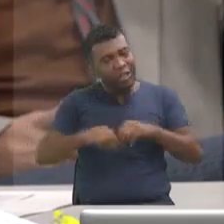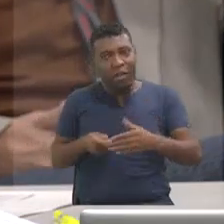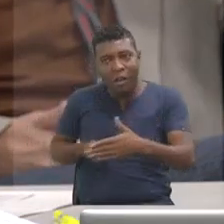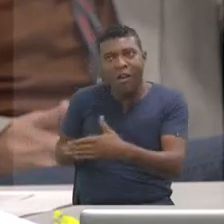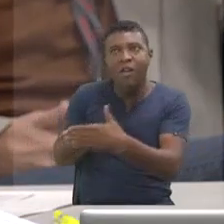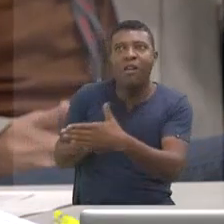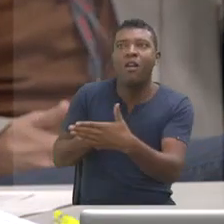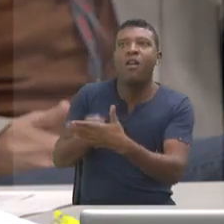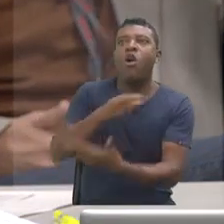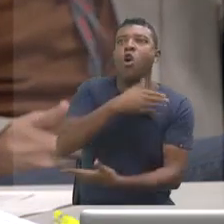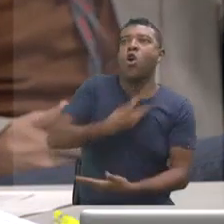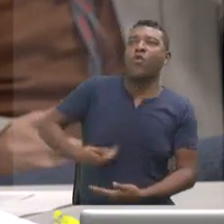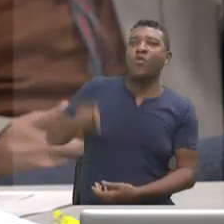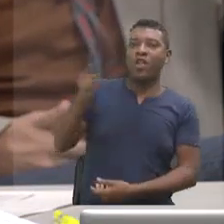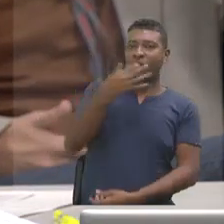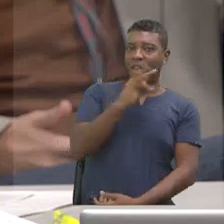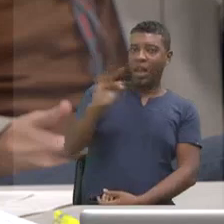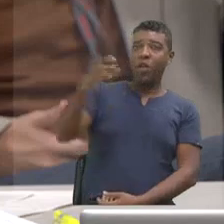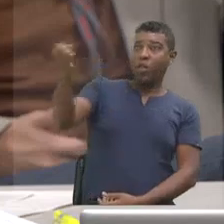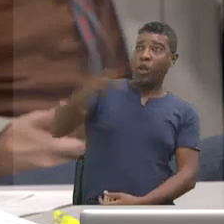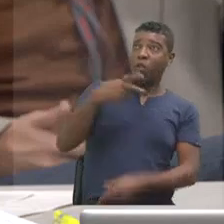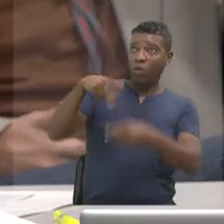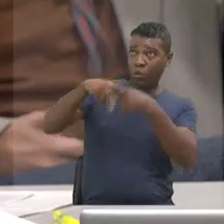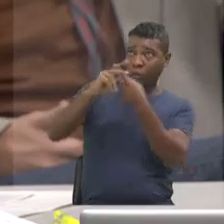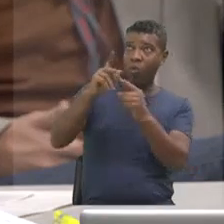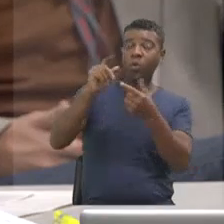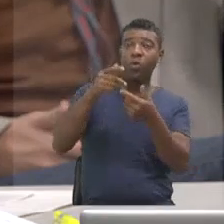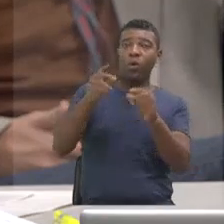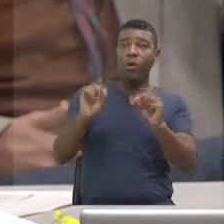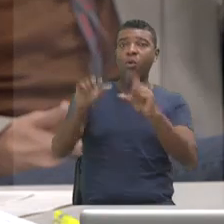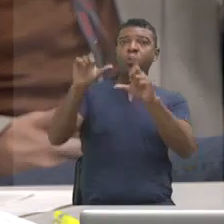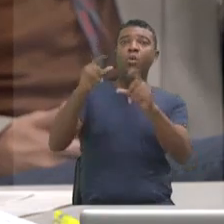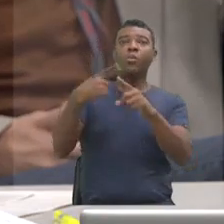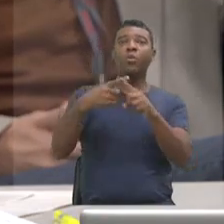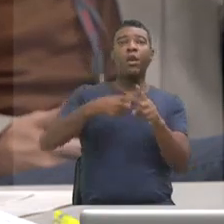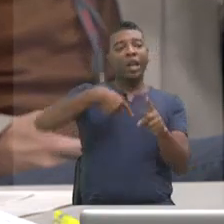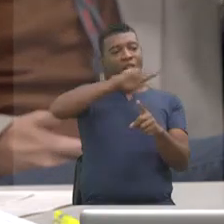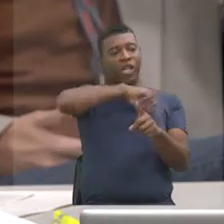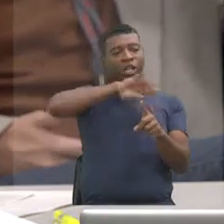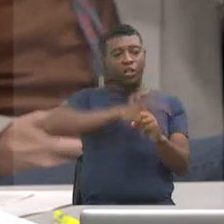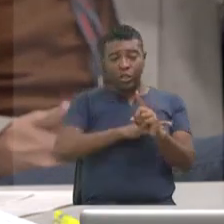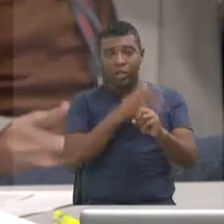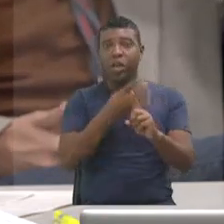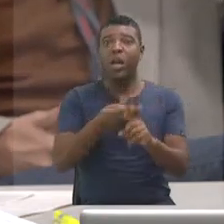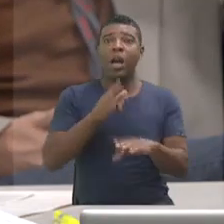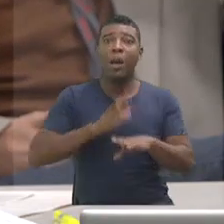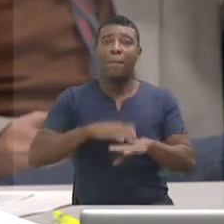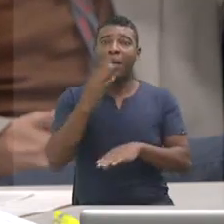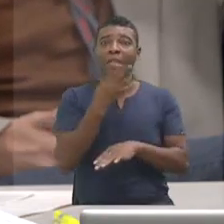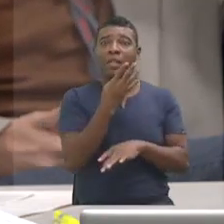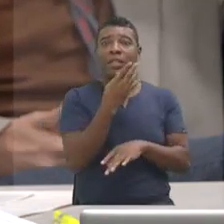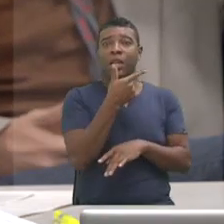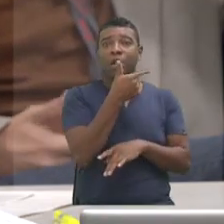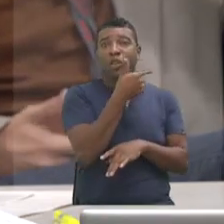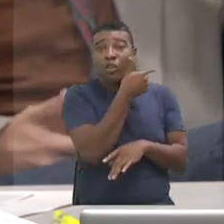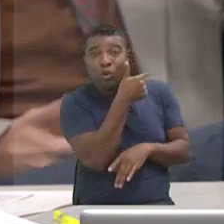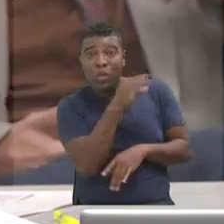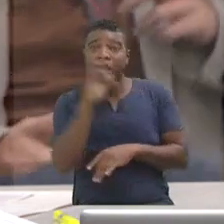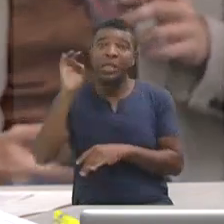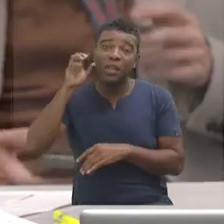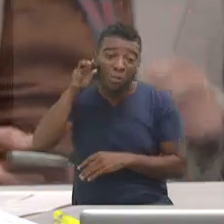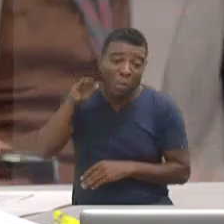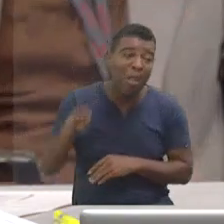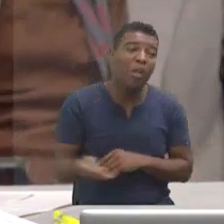governo federal um novo reajuste porque a gente é quatro aplicou o valor Hoje é mais de 200 milhões de reais por ano só para